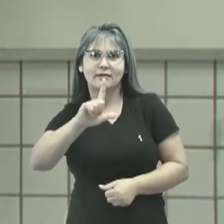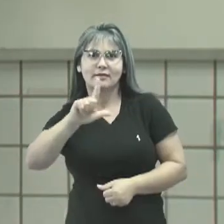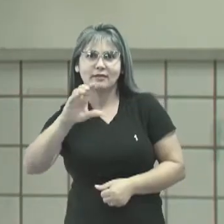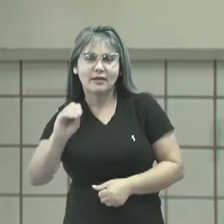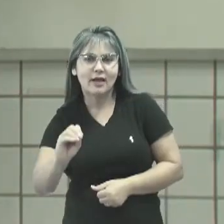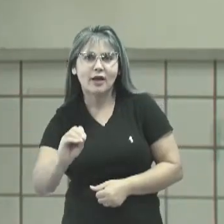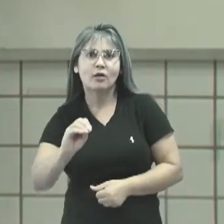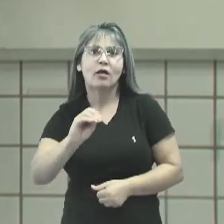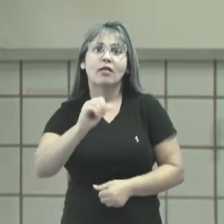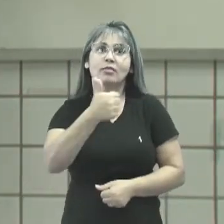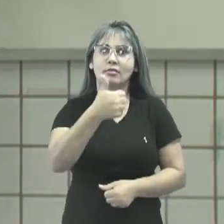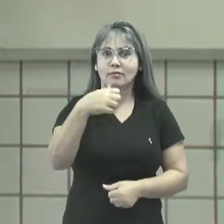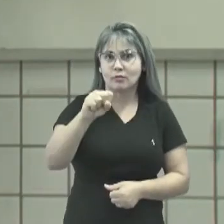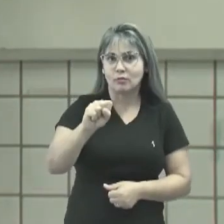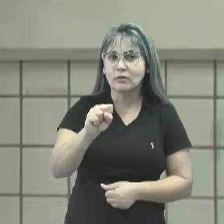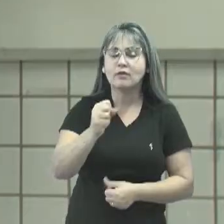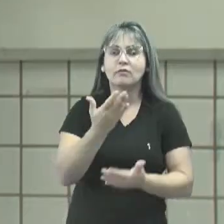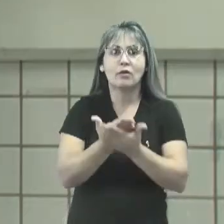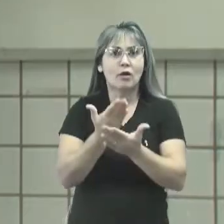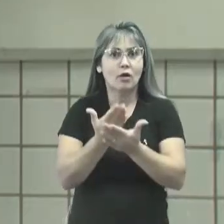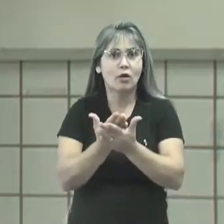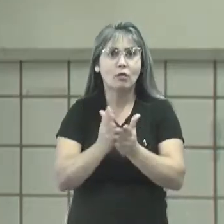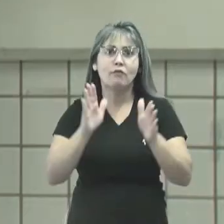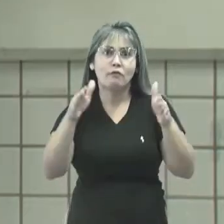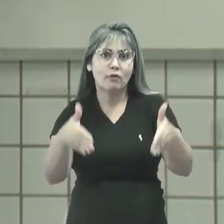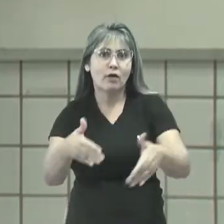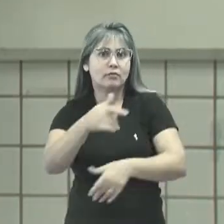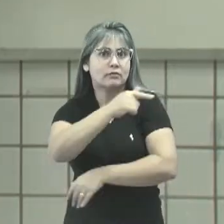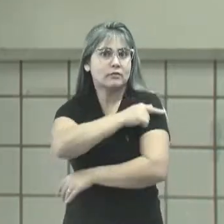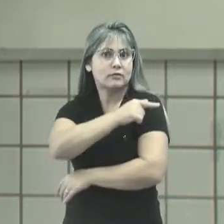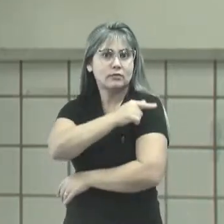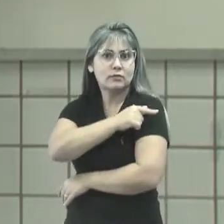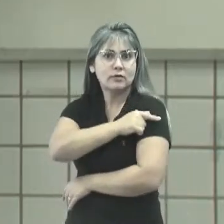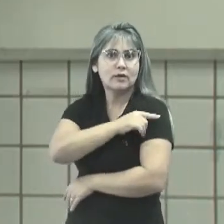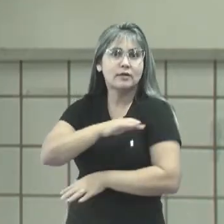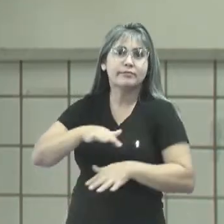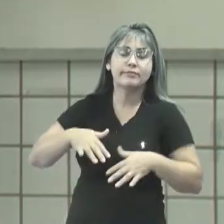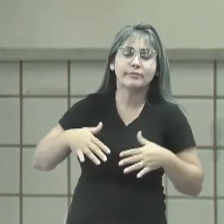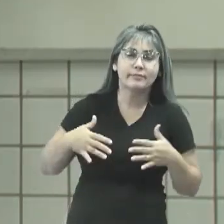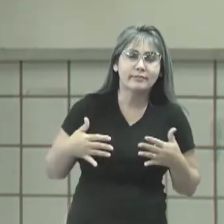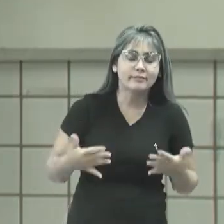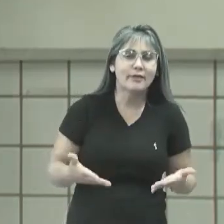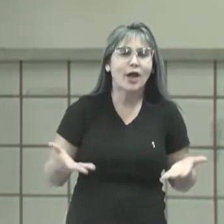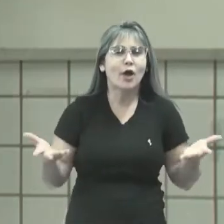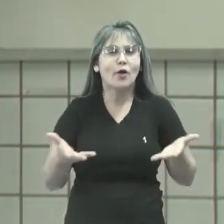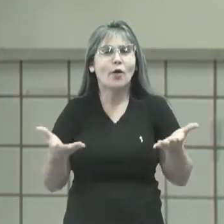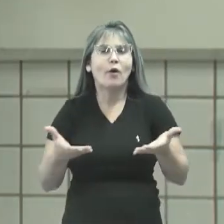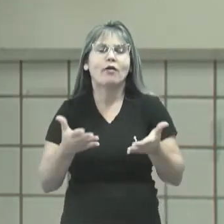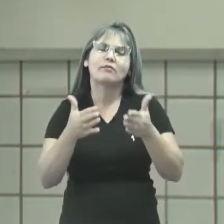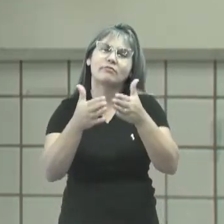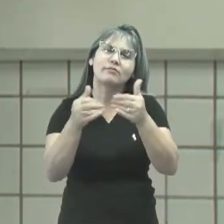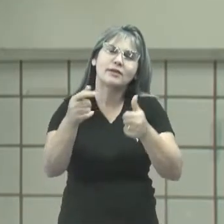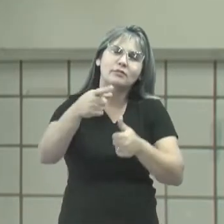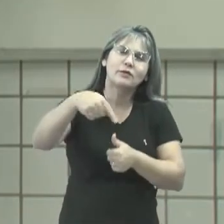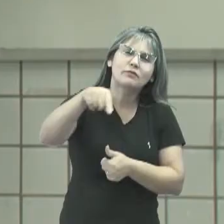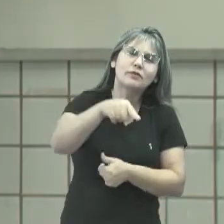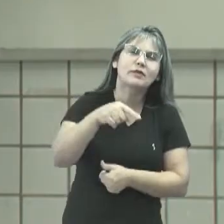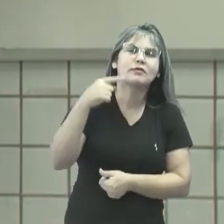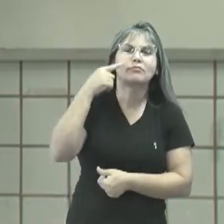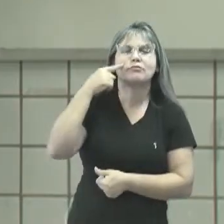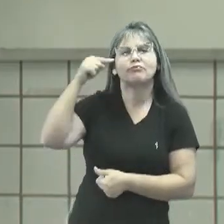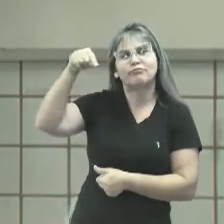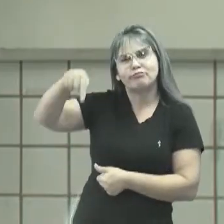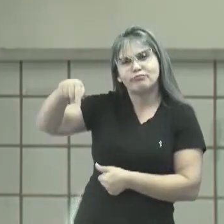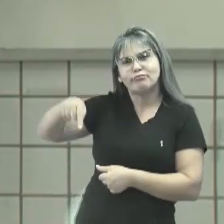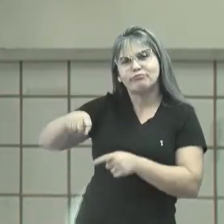o 7º ano, viu? E eu quero lembrá-los novamente para vocês acionarem o QR Code,